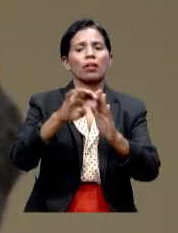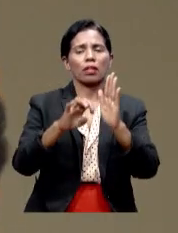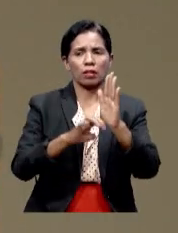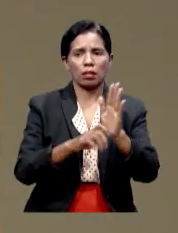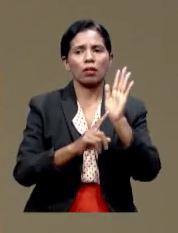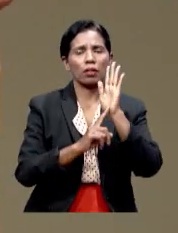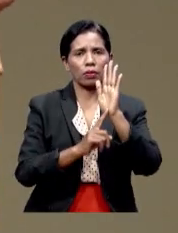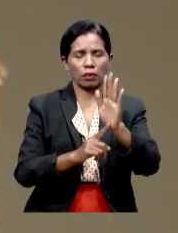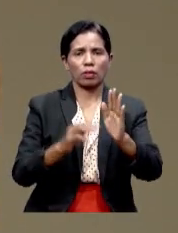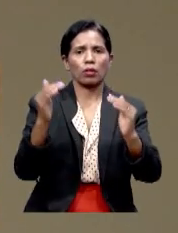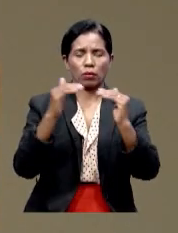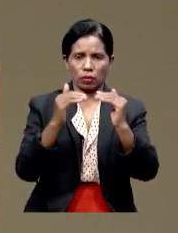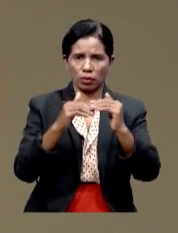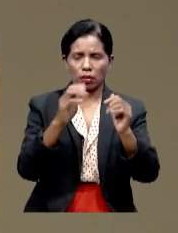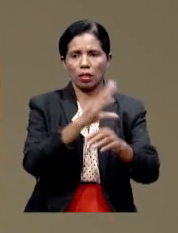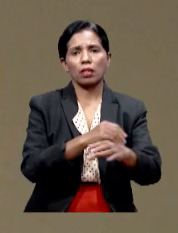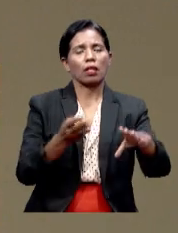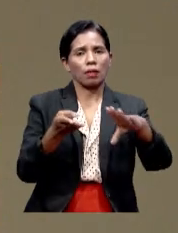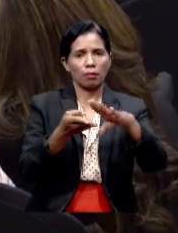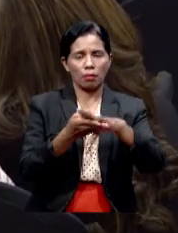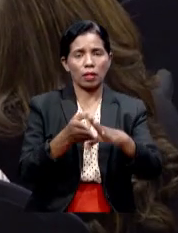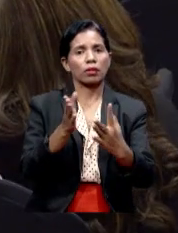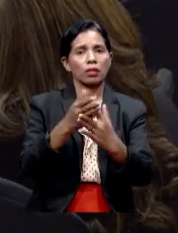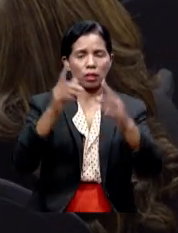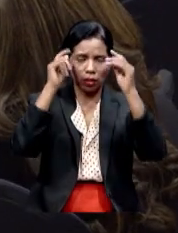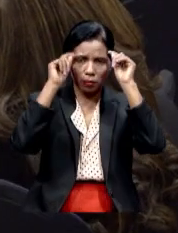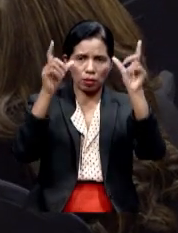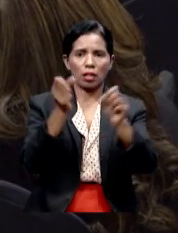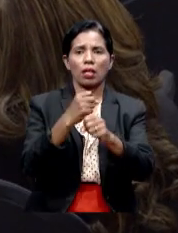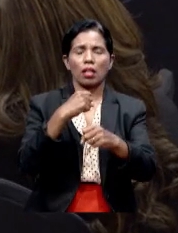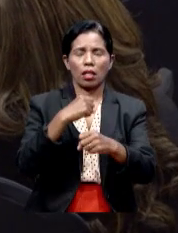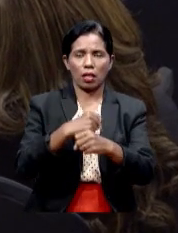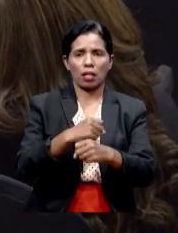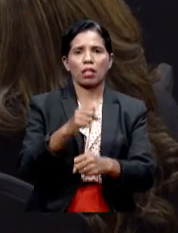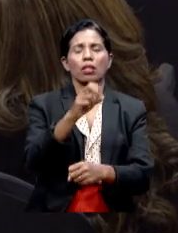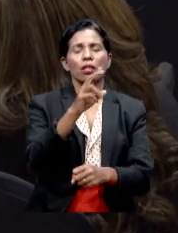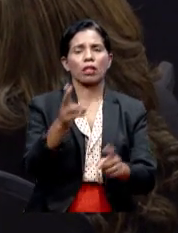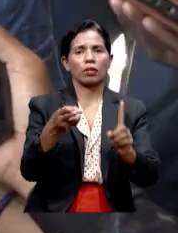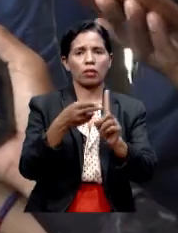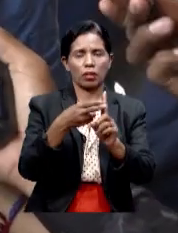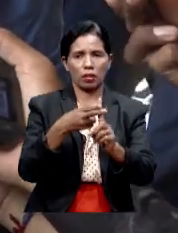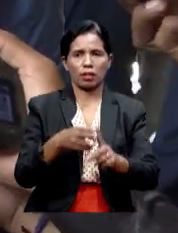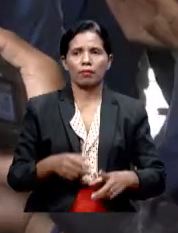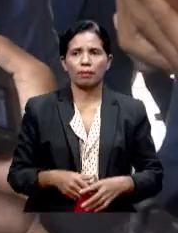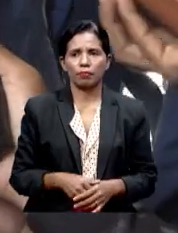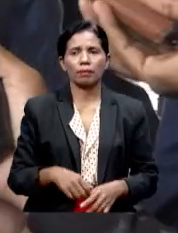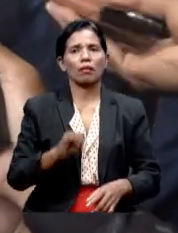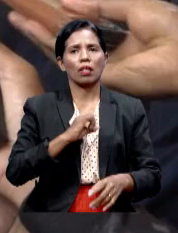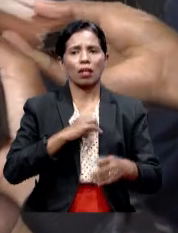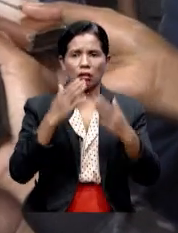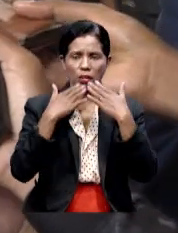ne e a conferência Banco Central Timor-Leste, nebe halau e hotel Novo Turismo Quintané. Ao